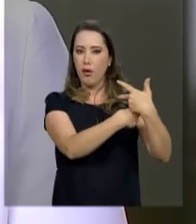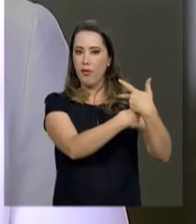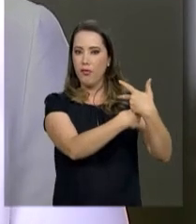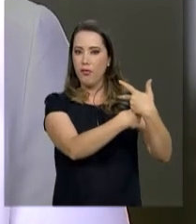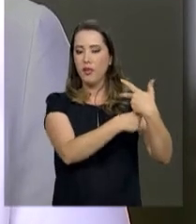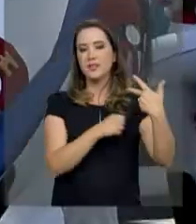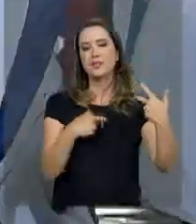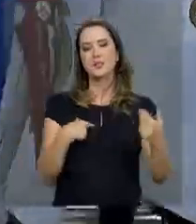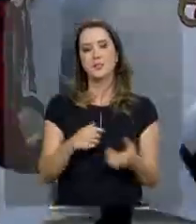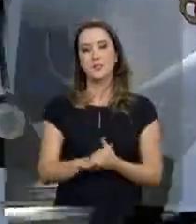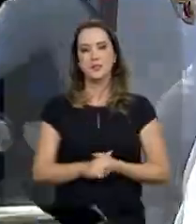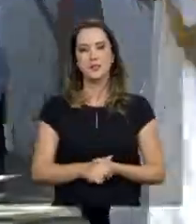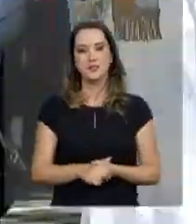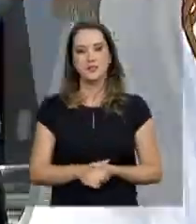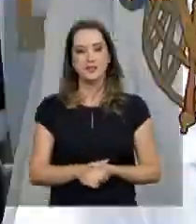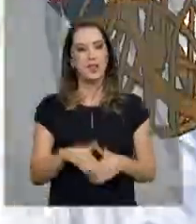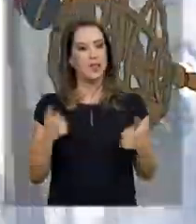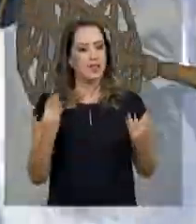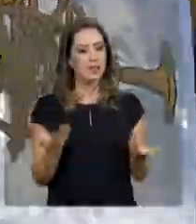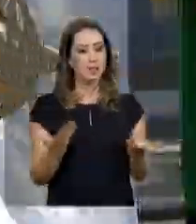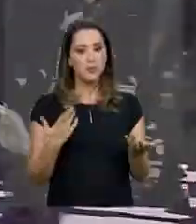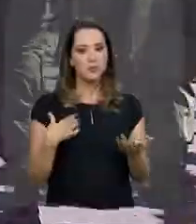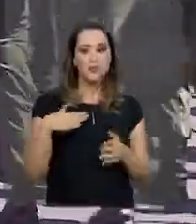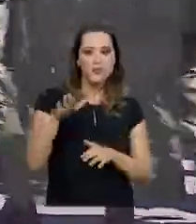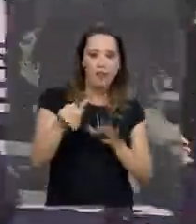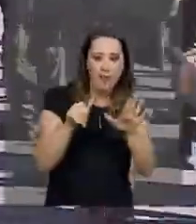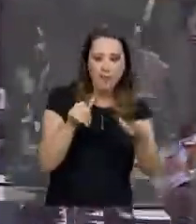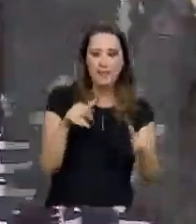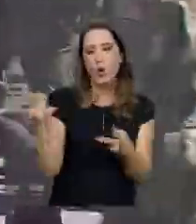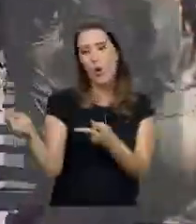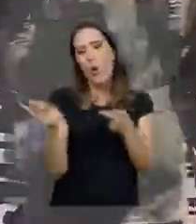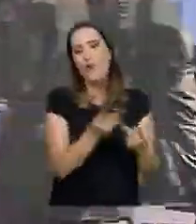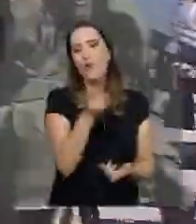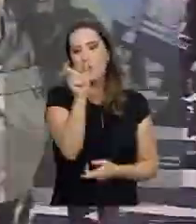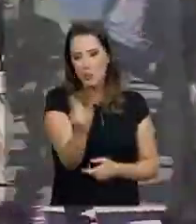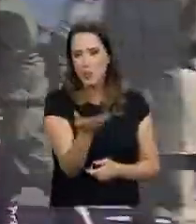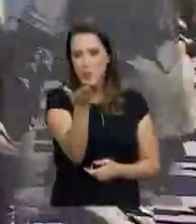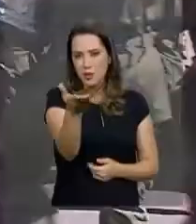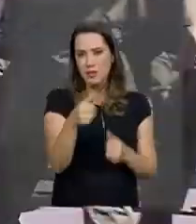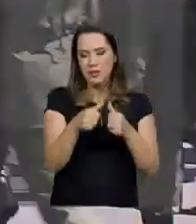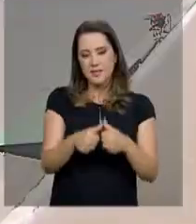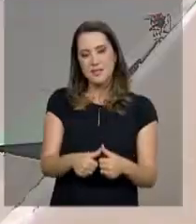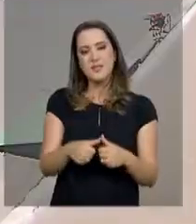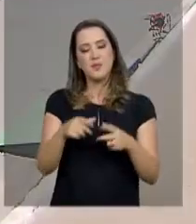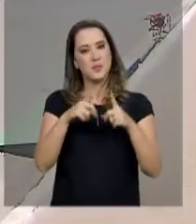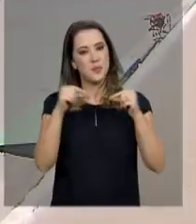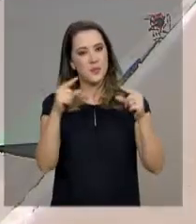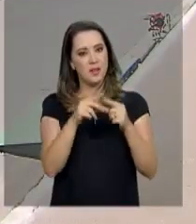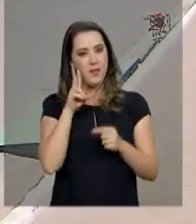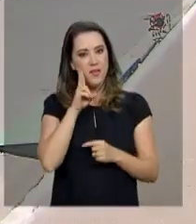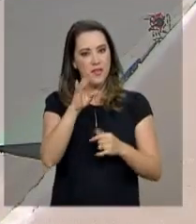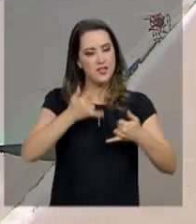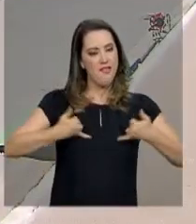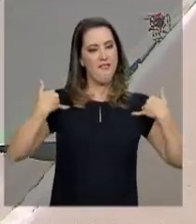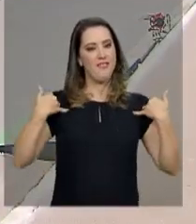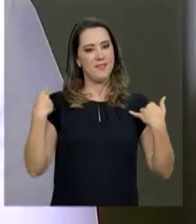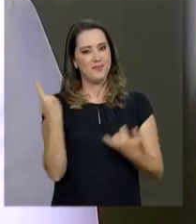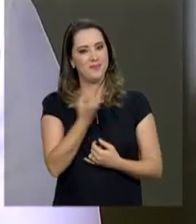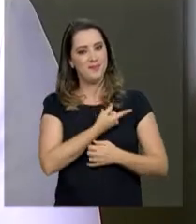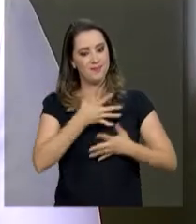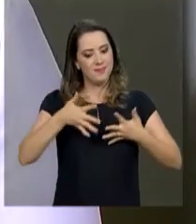aguardando os filhos então fica o convite para quem estiver em brasília para acompanhar a festa da nossa independência